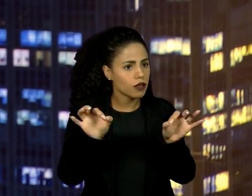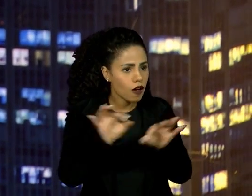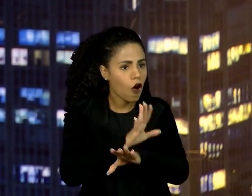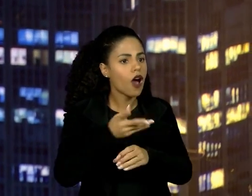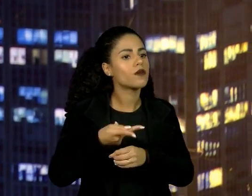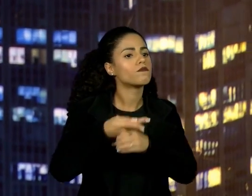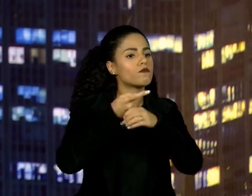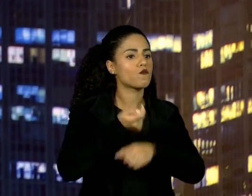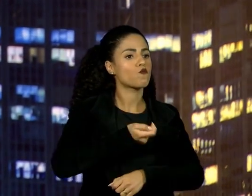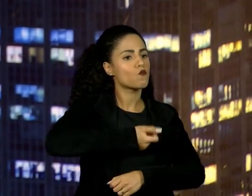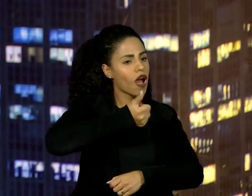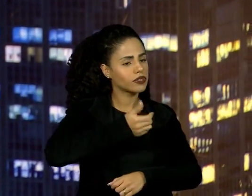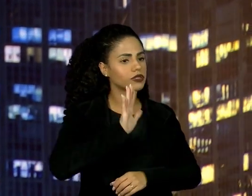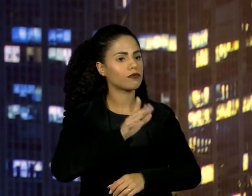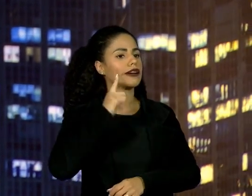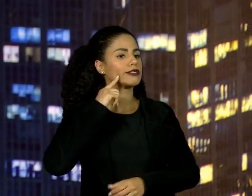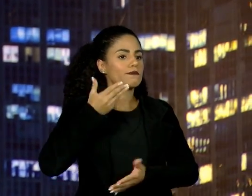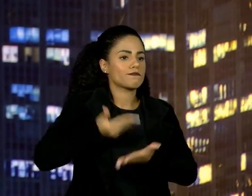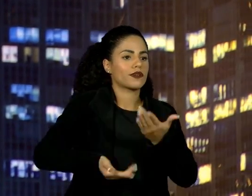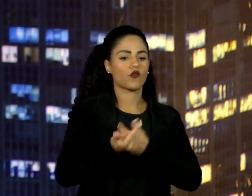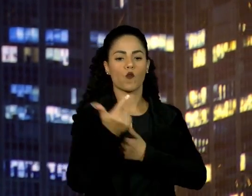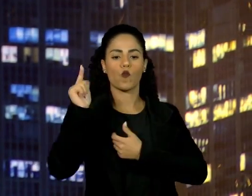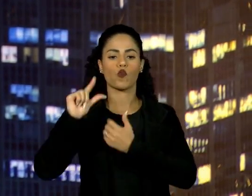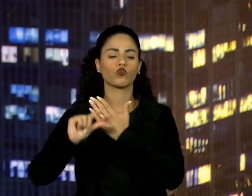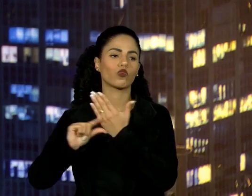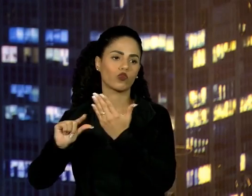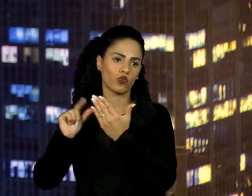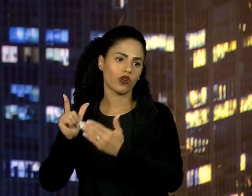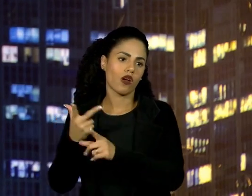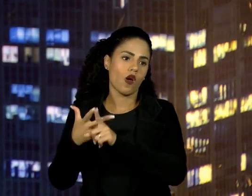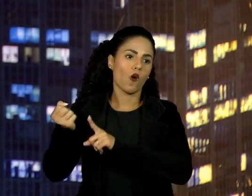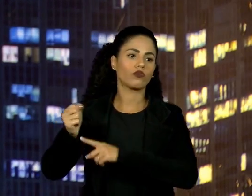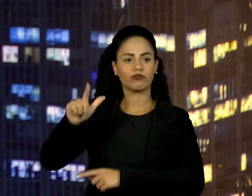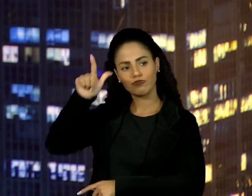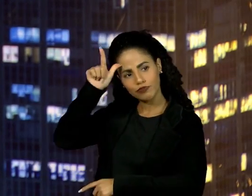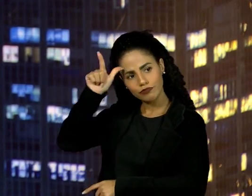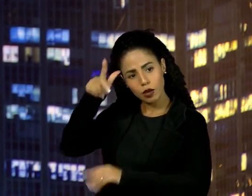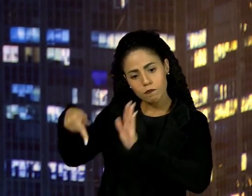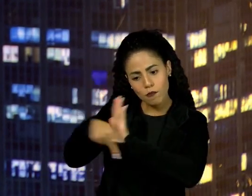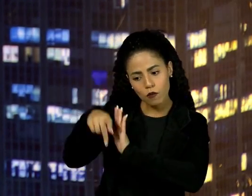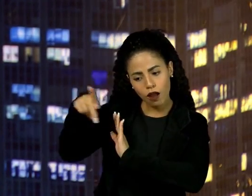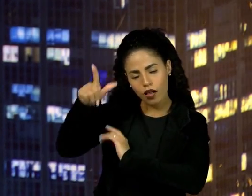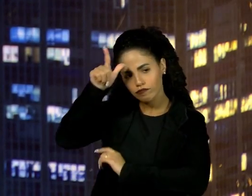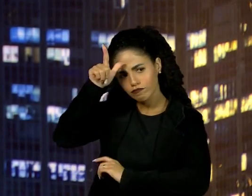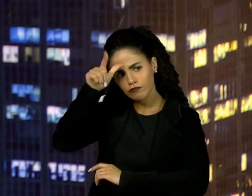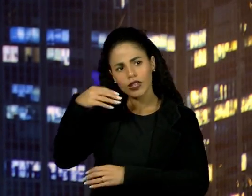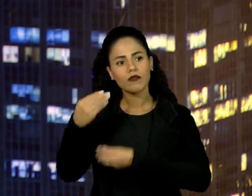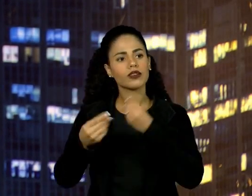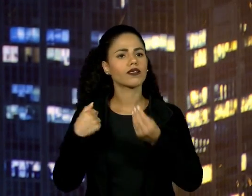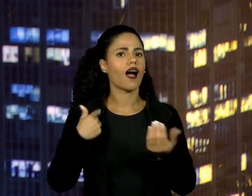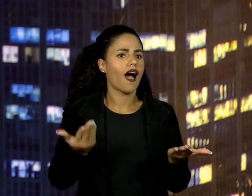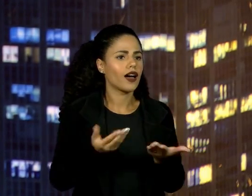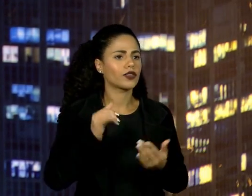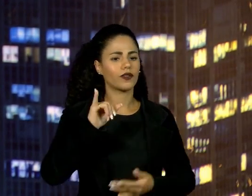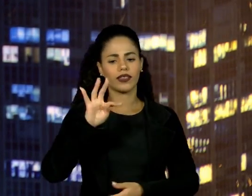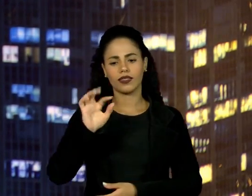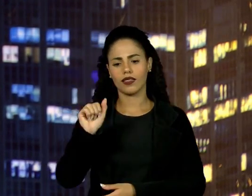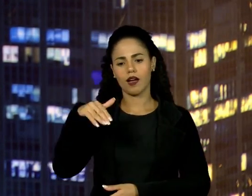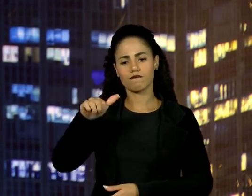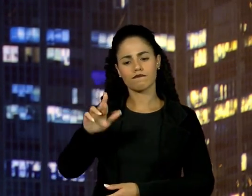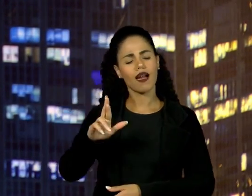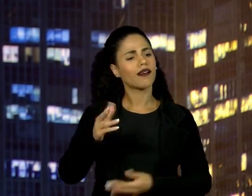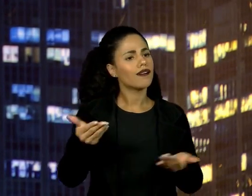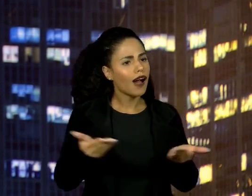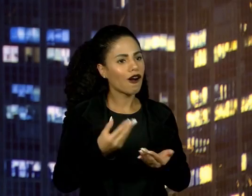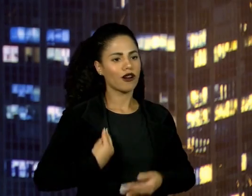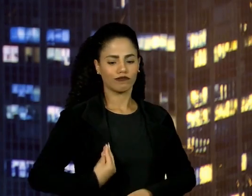finalista do Booker Prize, como ela disse, mas acabou perdendo para uma autora alemã. Ele é super jovem, o Itamar, está tendo esse reconhecimento